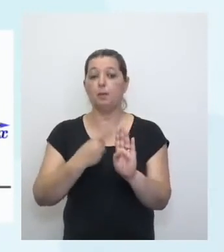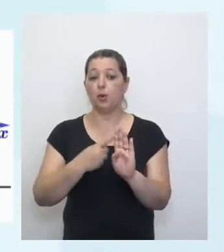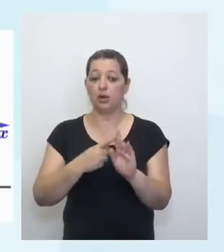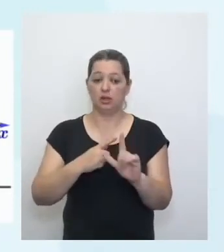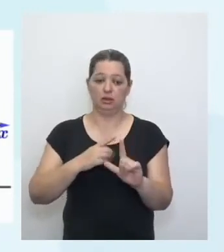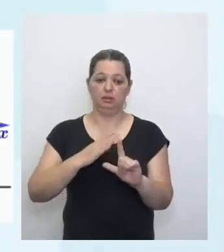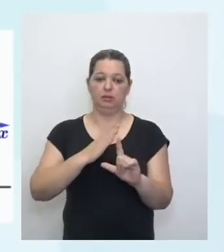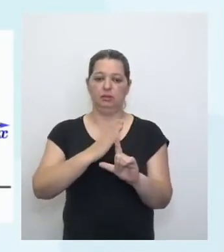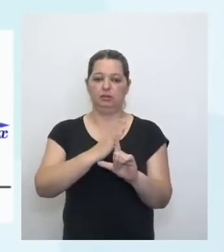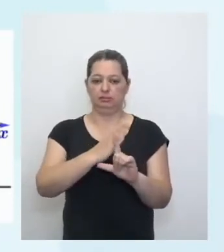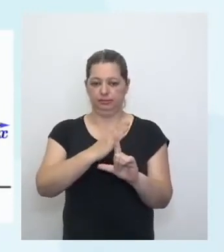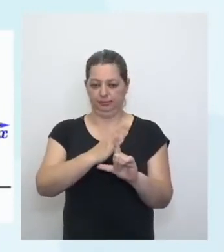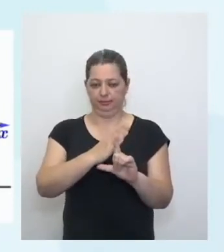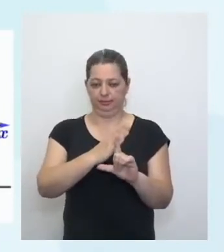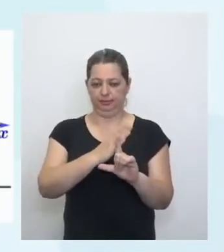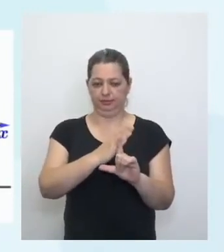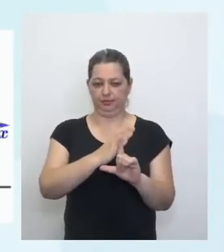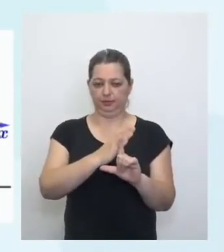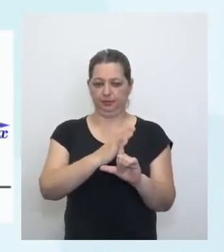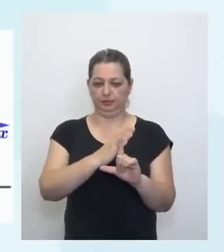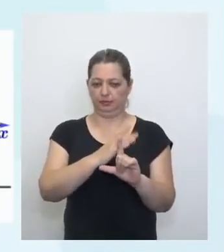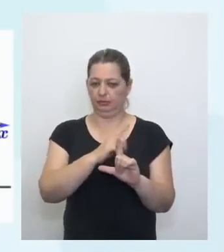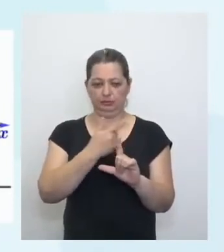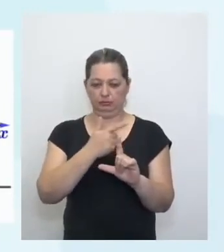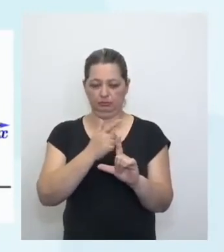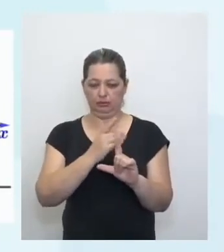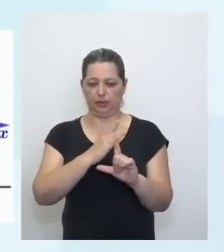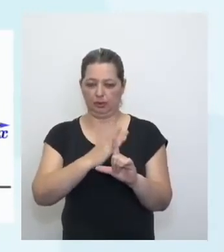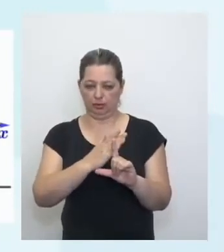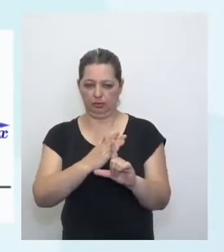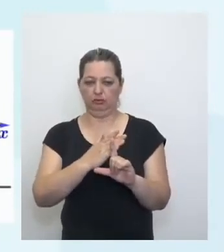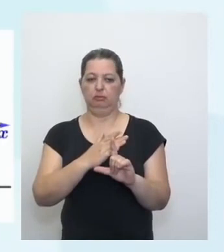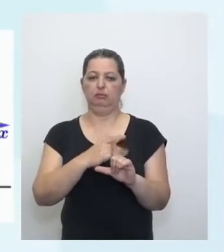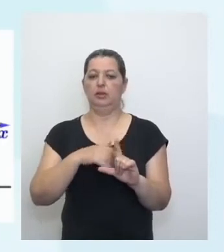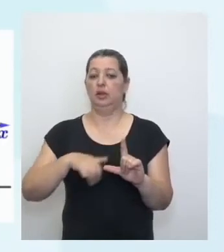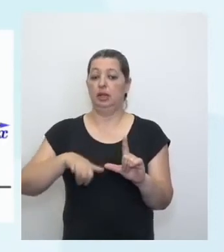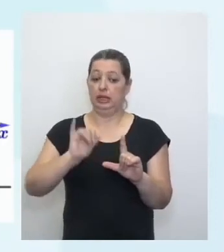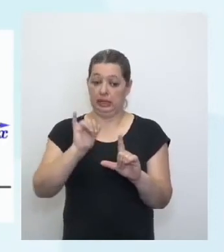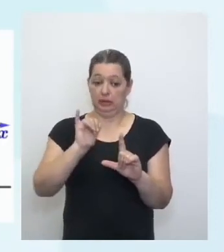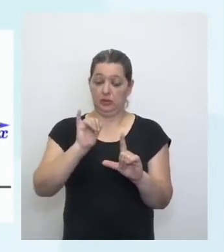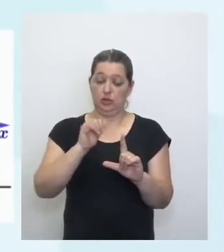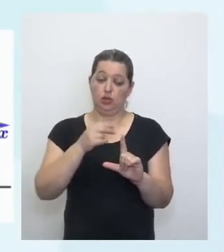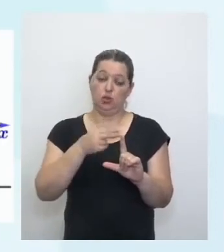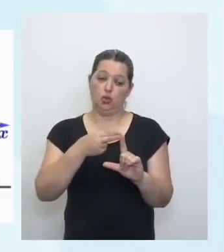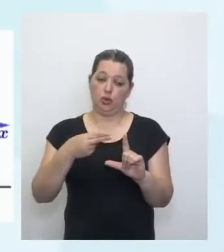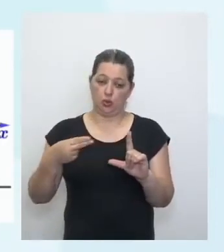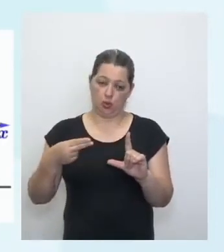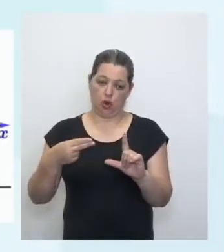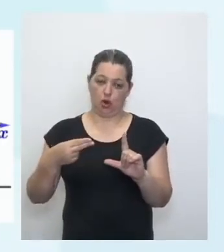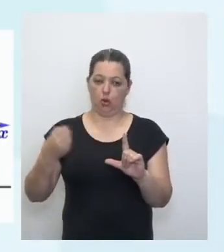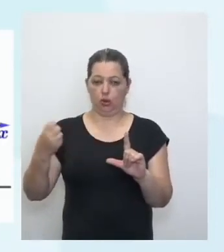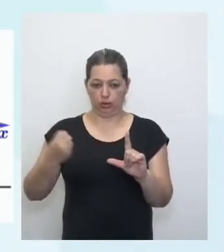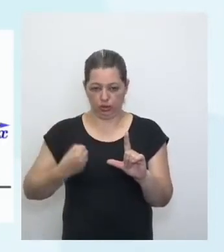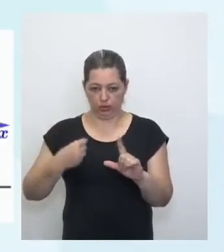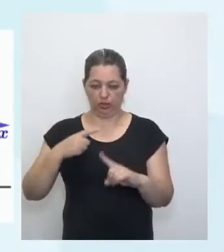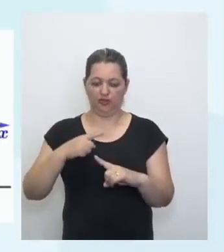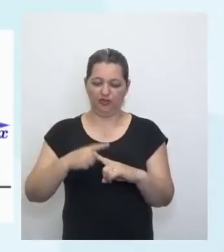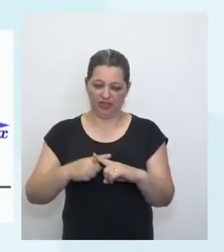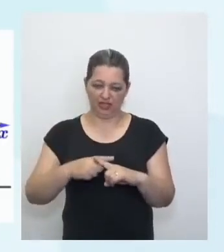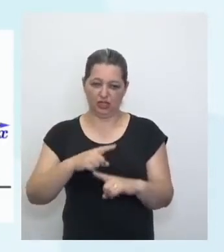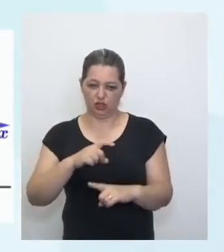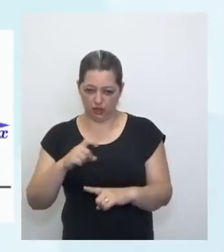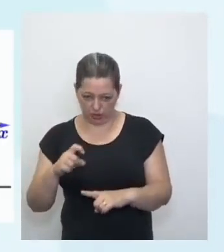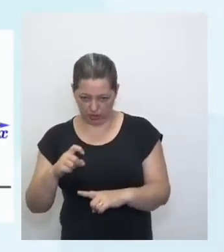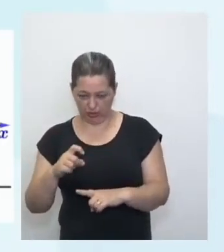inclinada que não passa na origem, que vem do y igual a um número vezes x mais